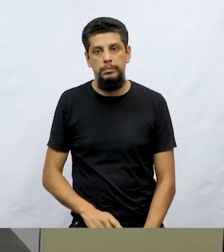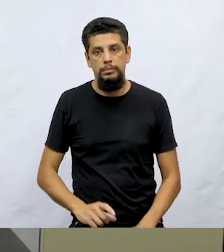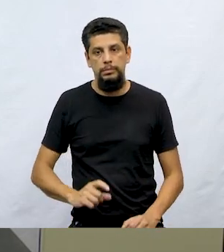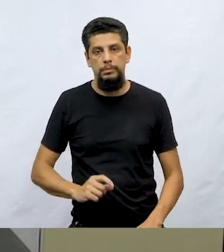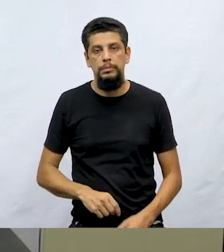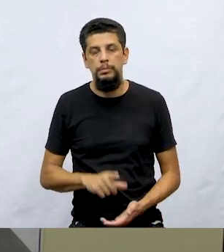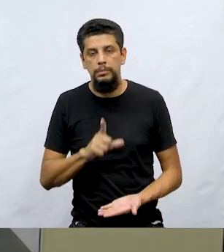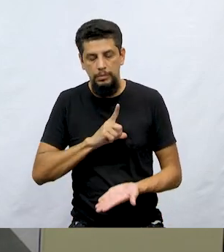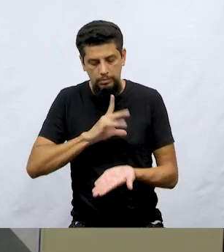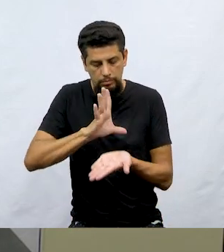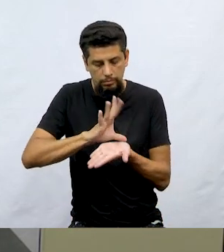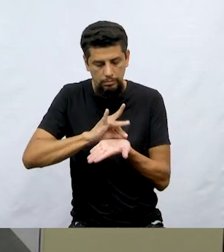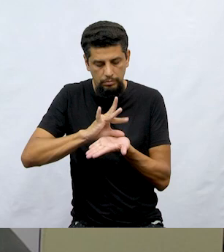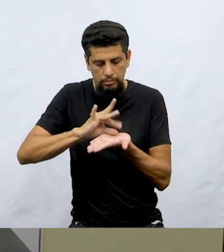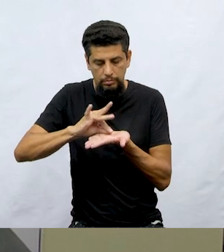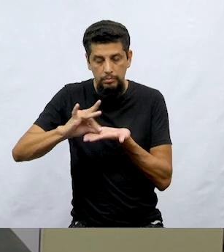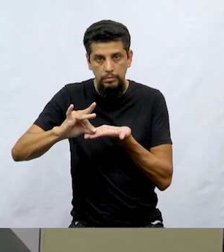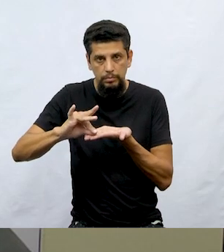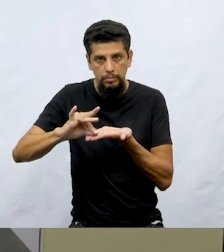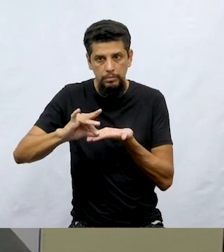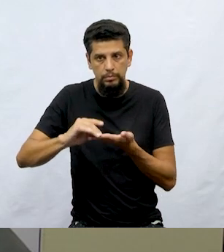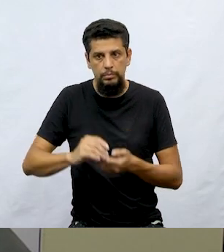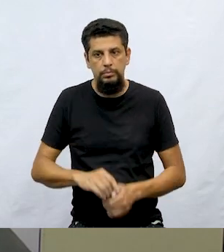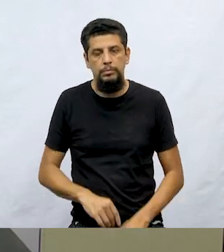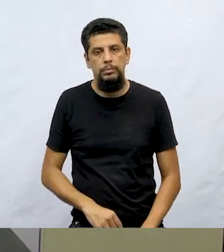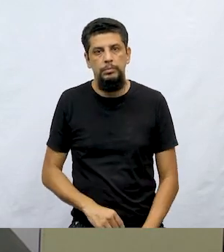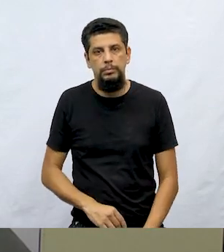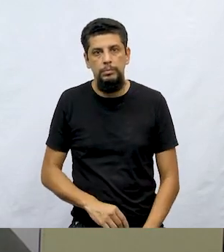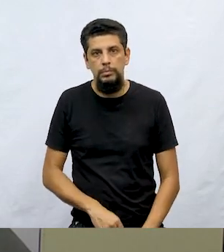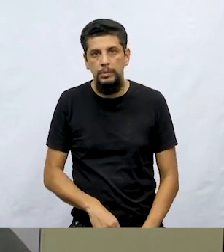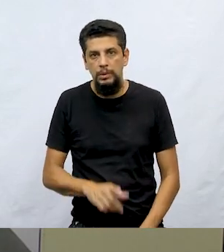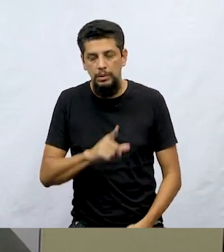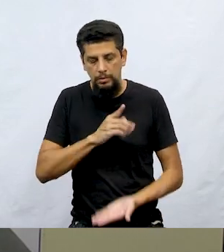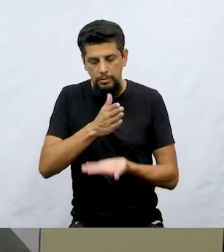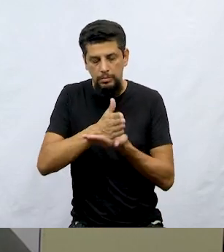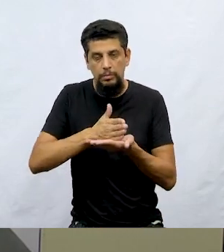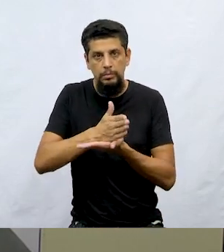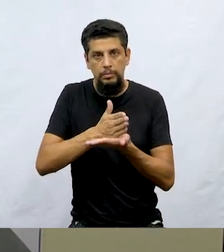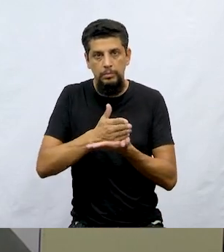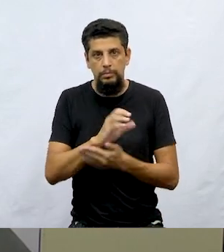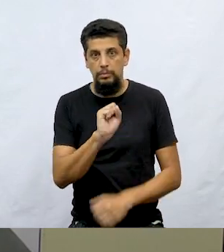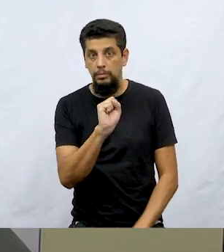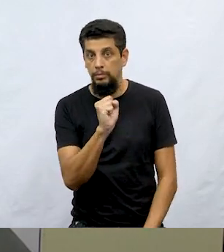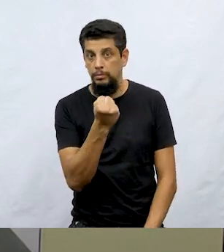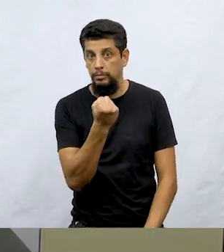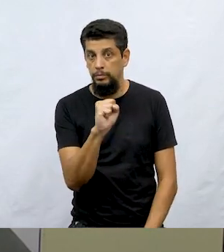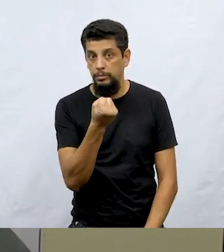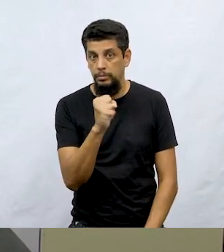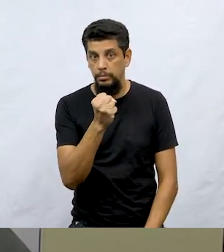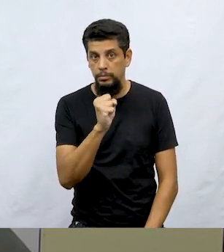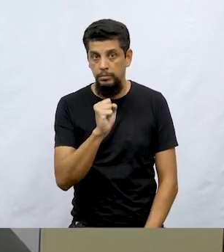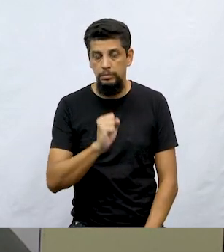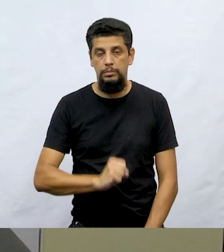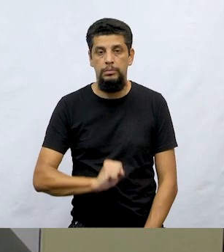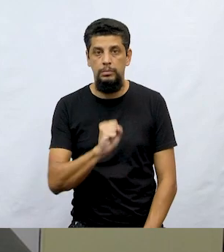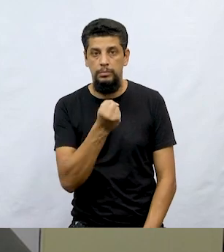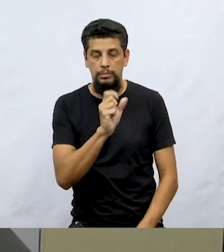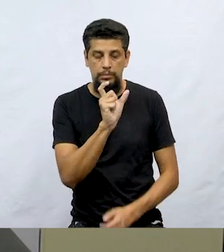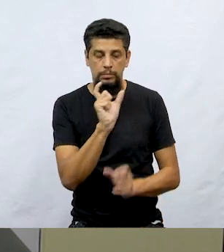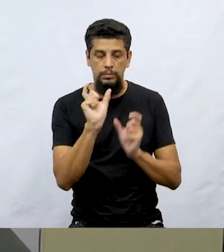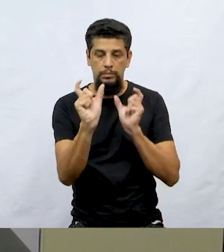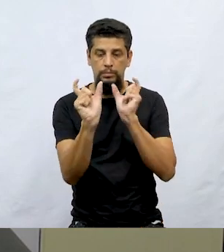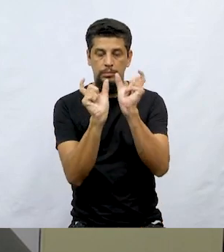Ele ficou com algumas marcações, tá? Então, ele ficou dividido em 8